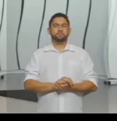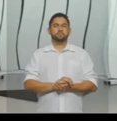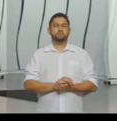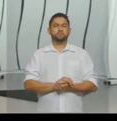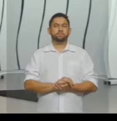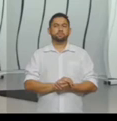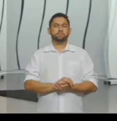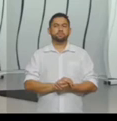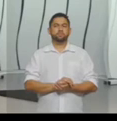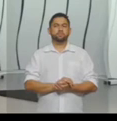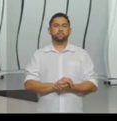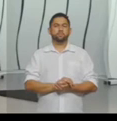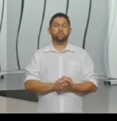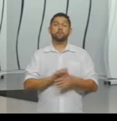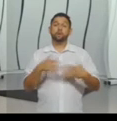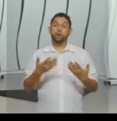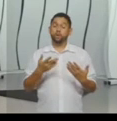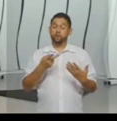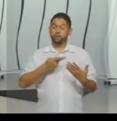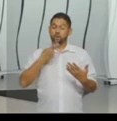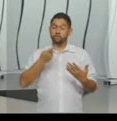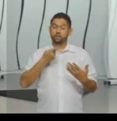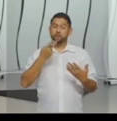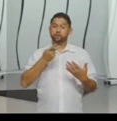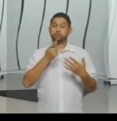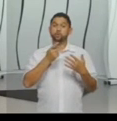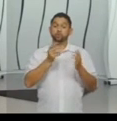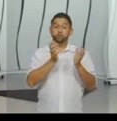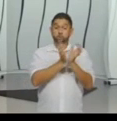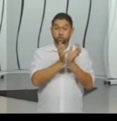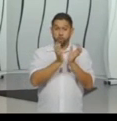Bom, já que a gente está falando aí, então,